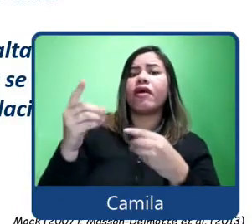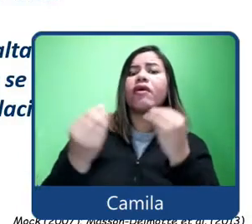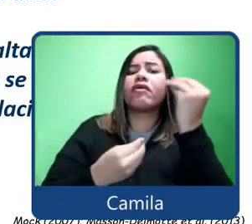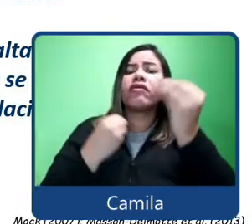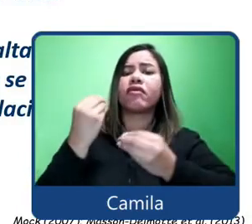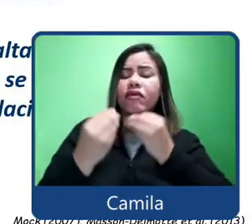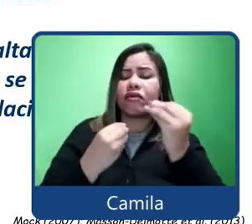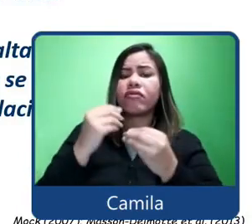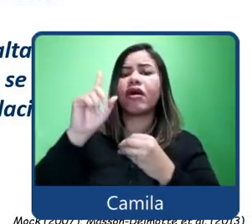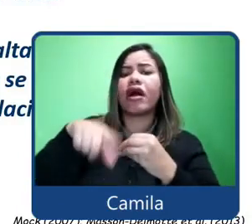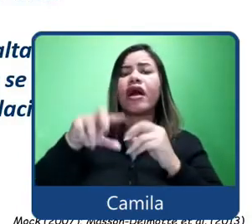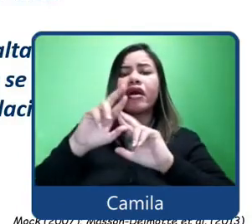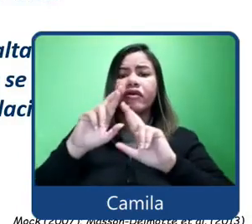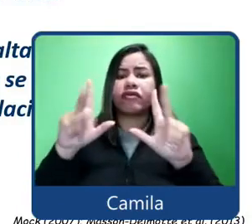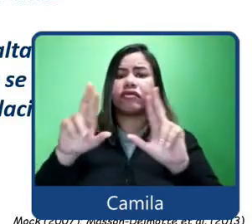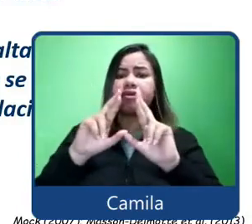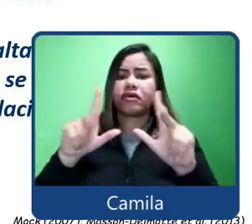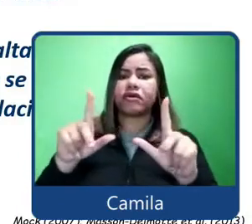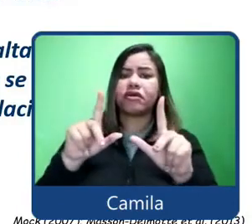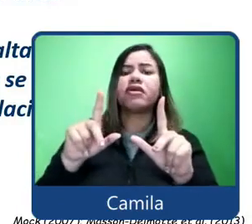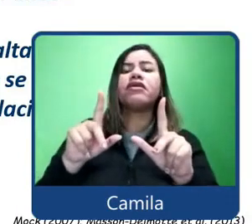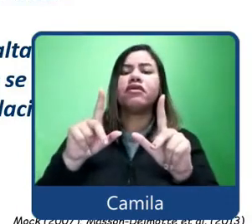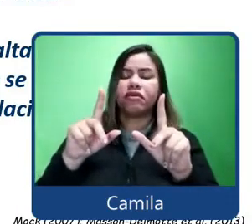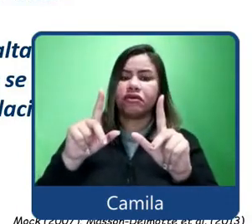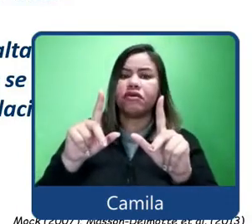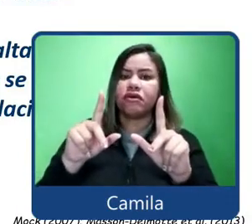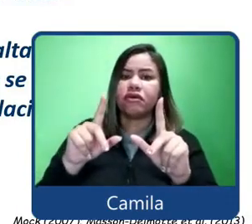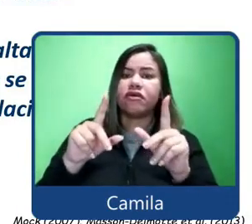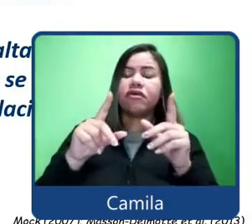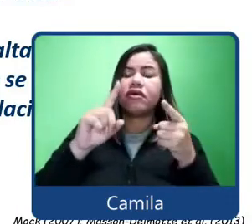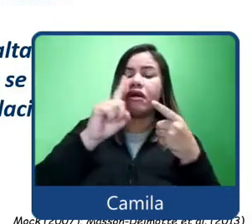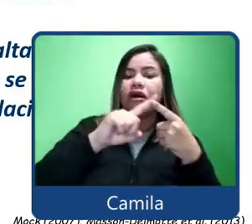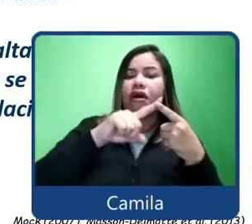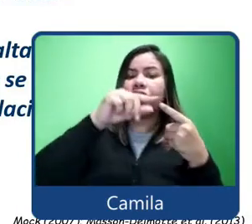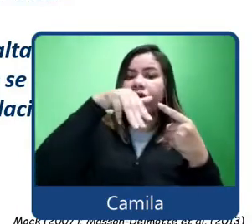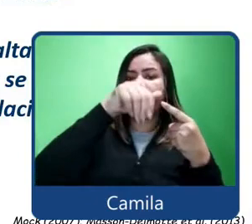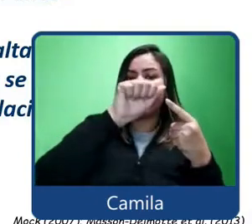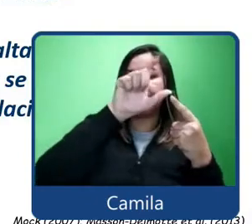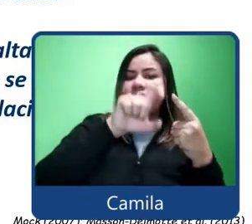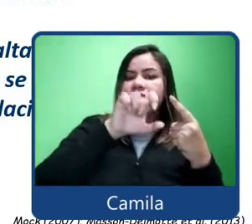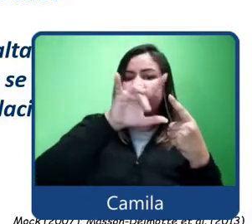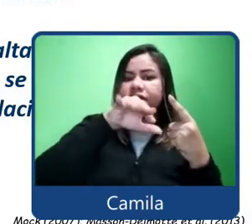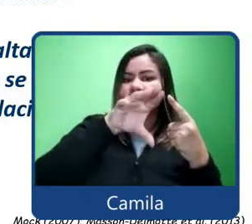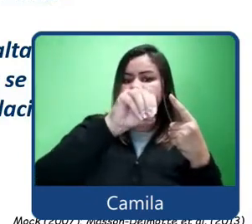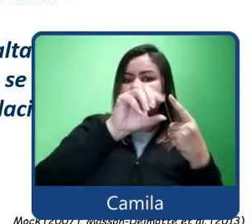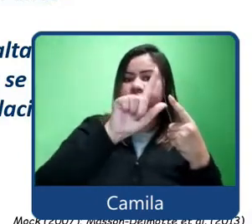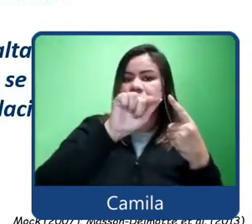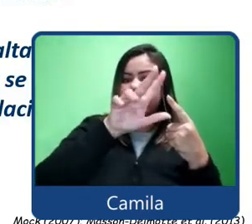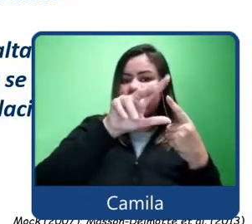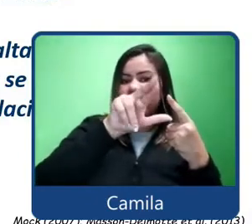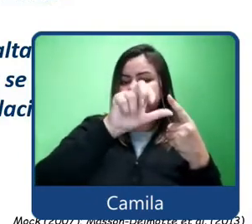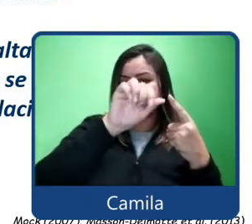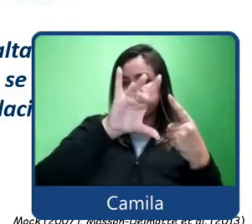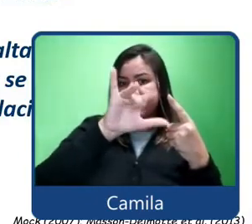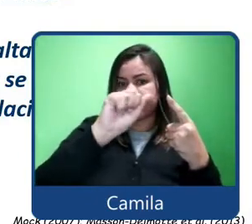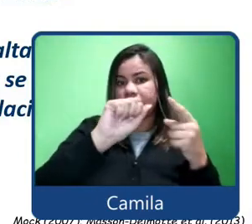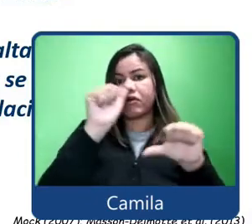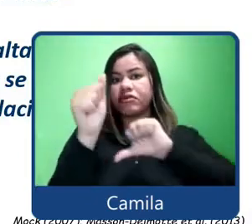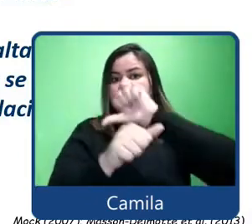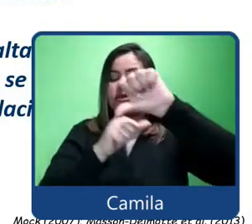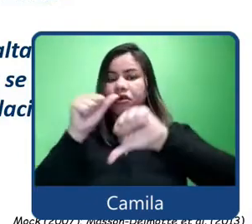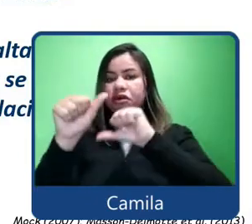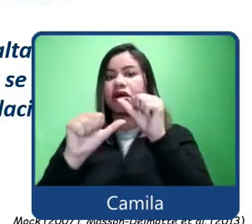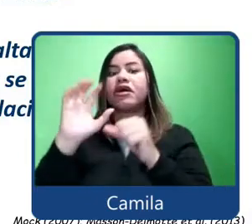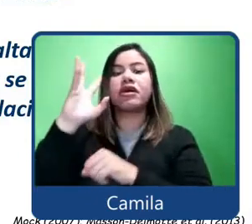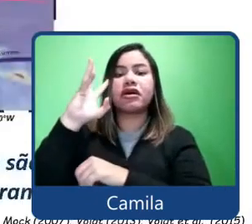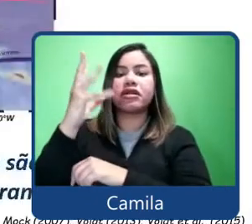máximo glacial para o clima pré-industrial, mas que é tão forte quanto ela, que são as emissões de gases de